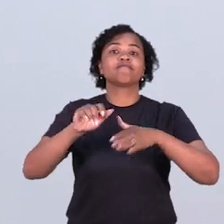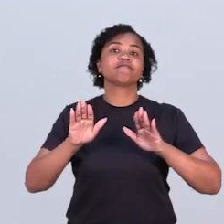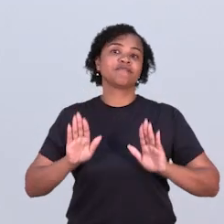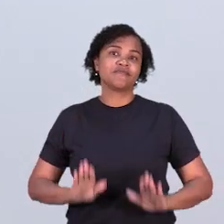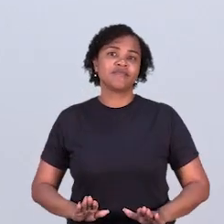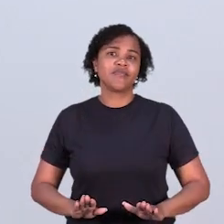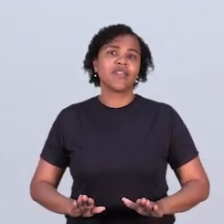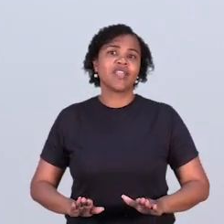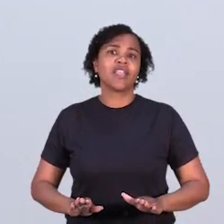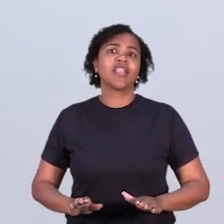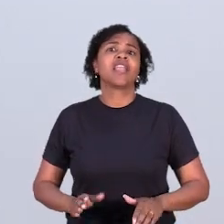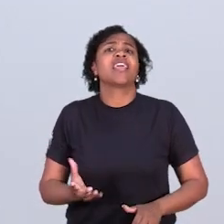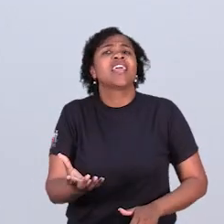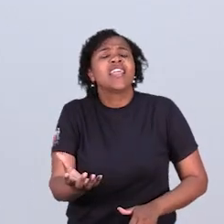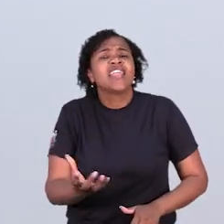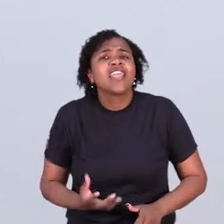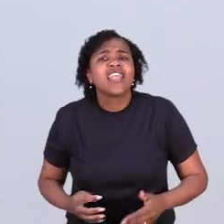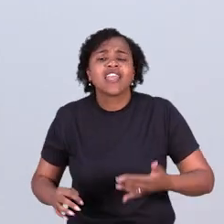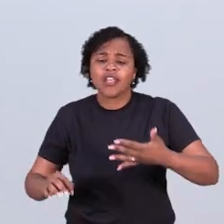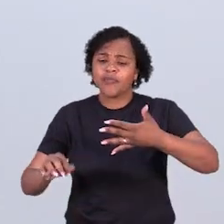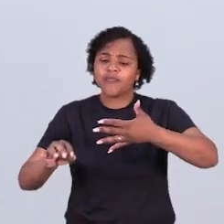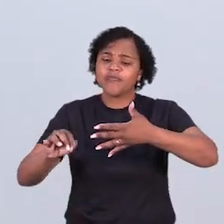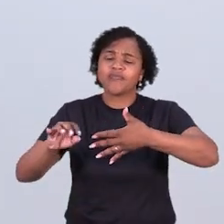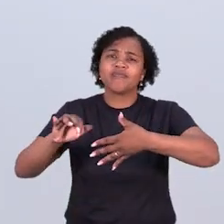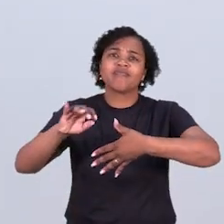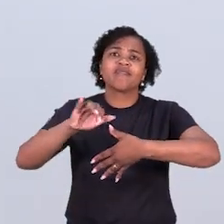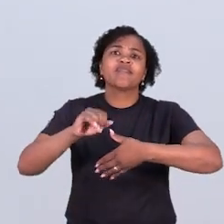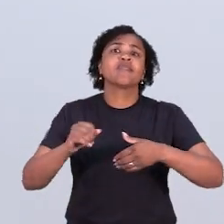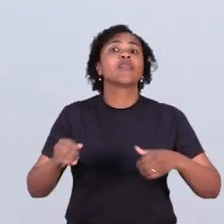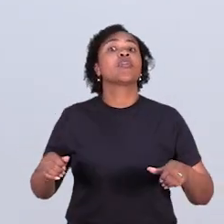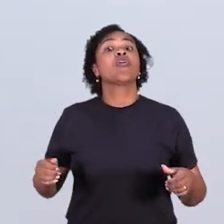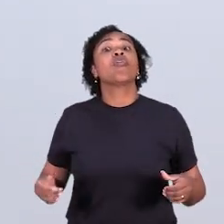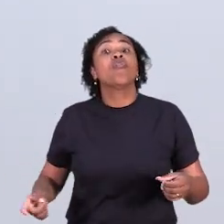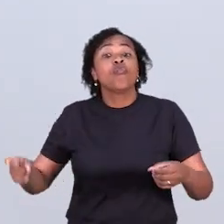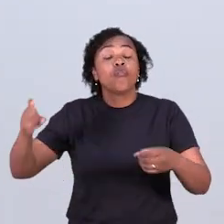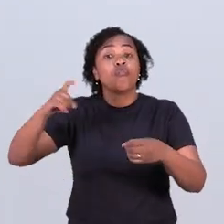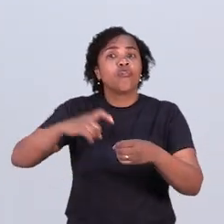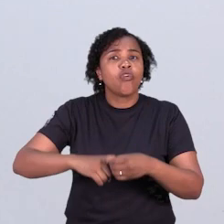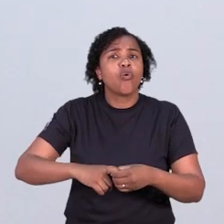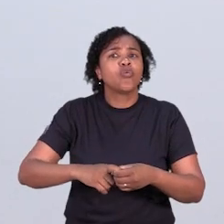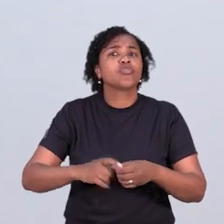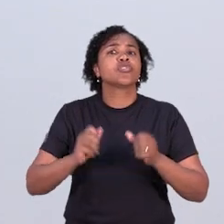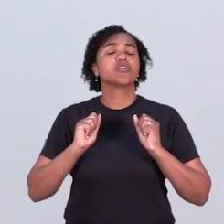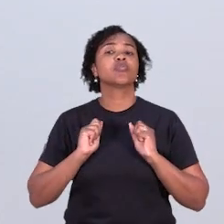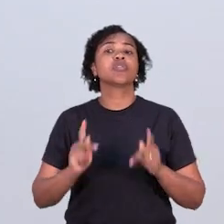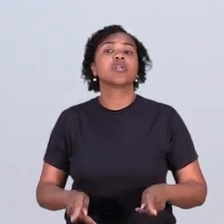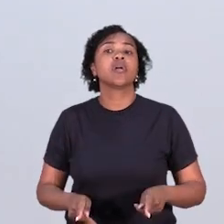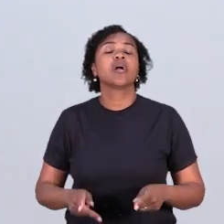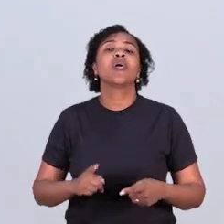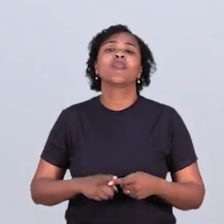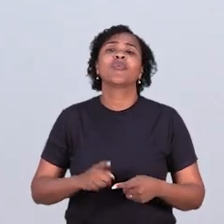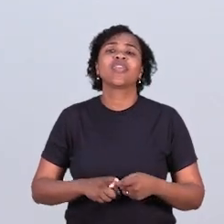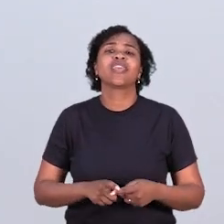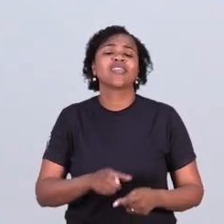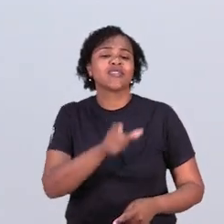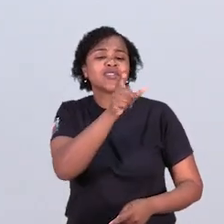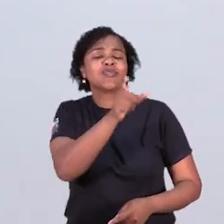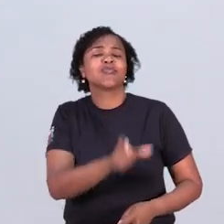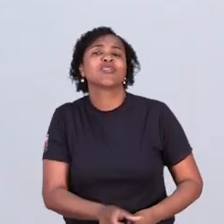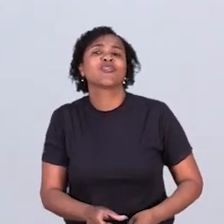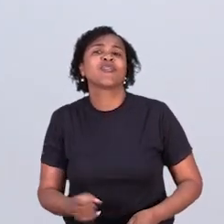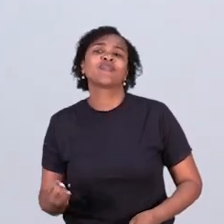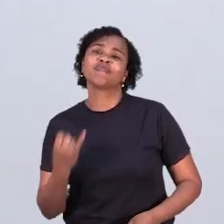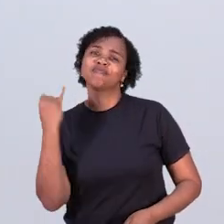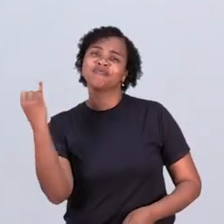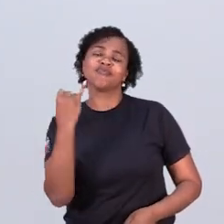benefícios, aonde nós queremos que sejam garantidos esses benefícios aos servidores em relação à aposentadoria, porque